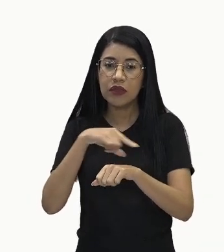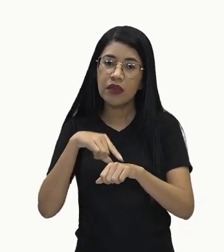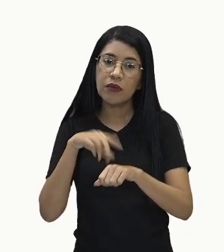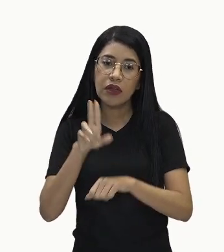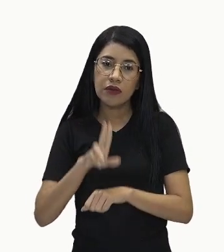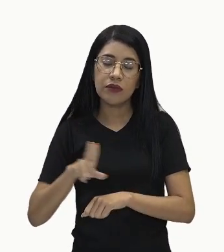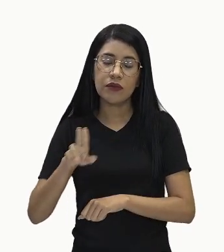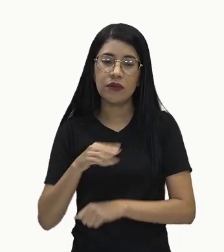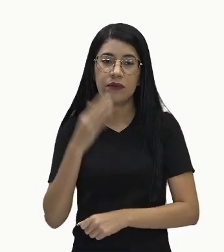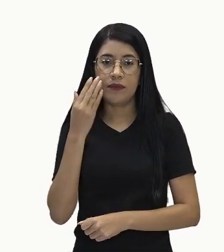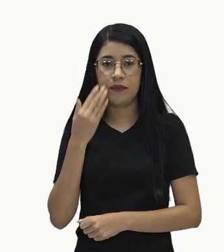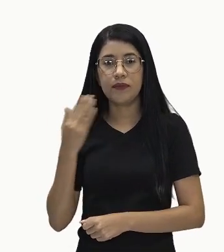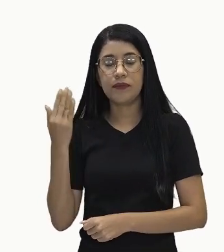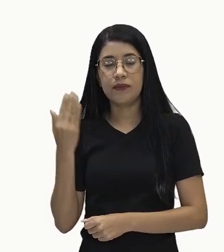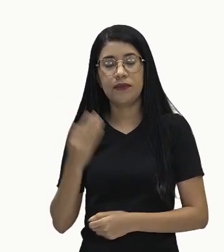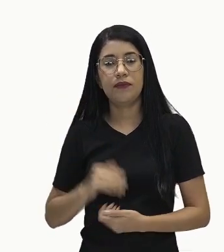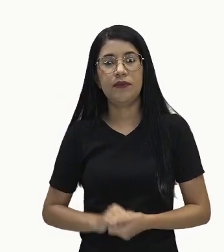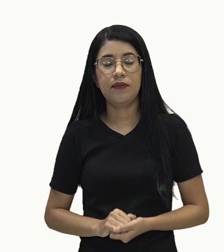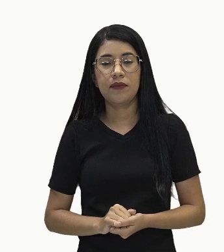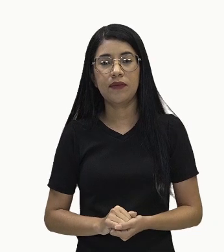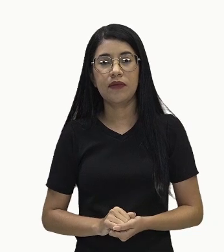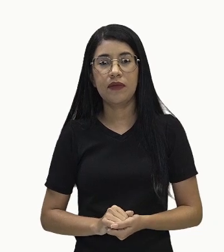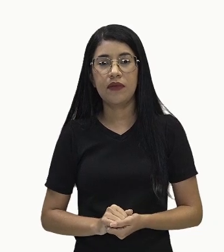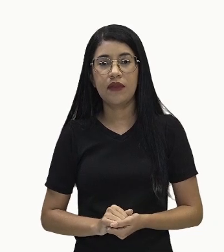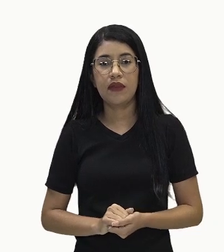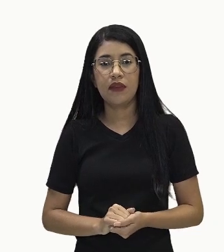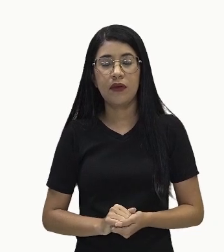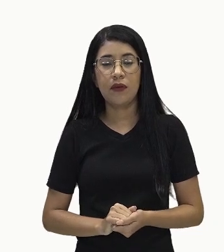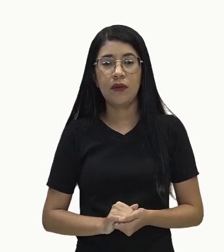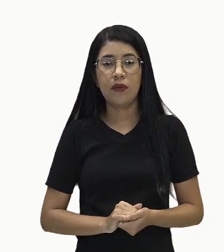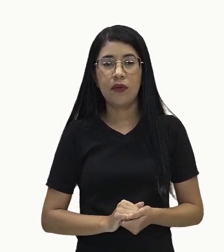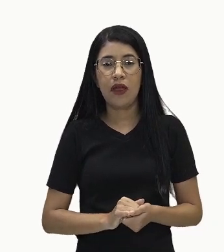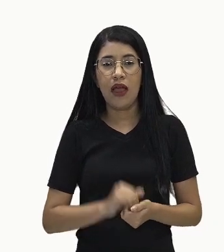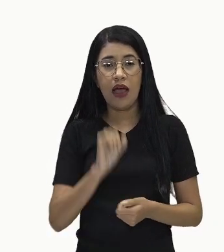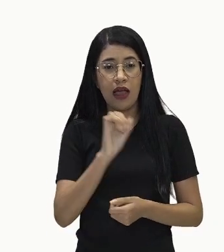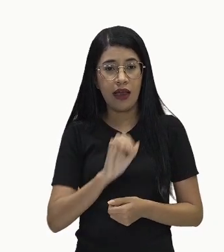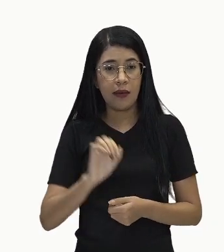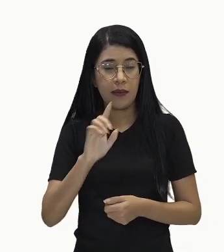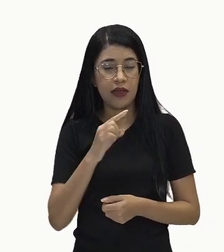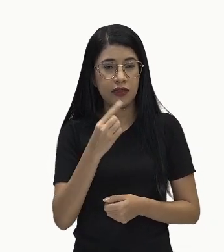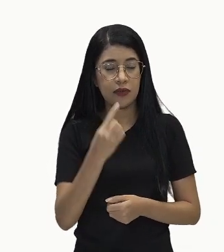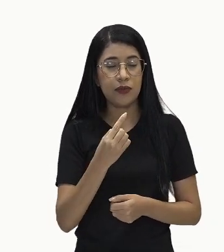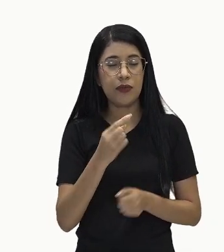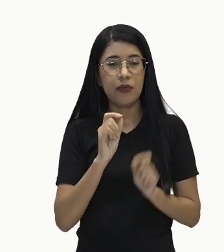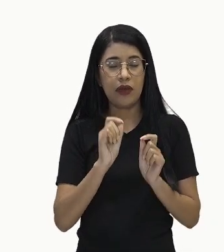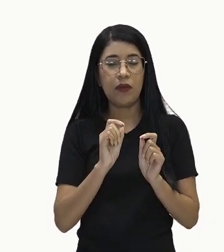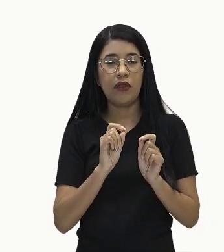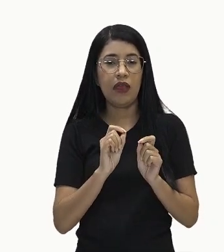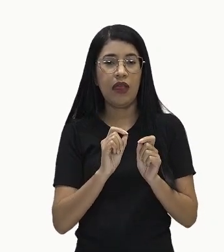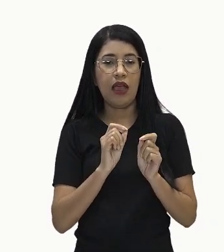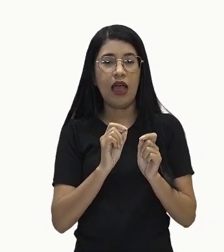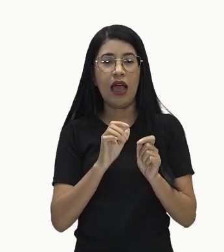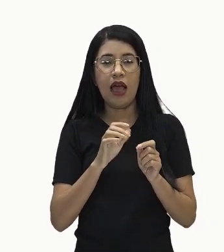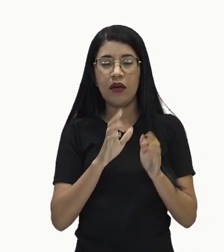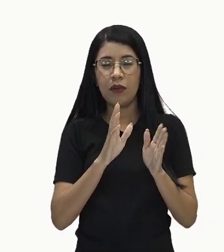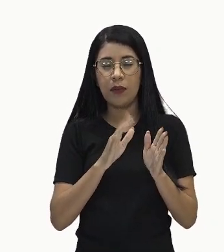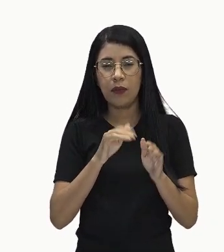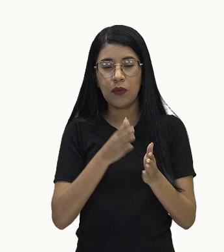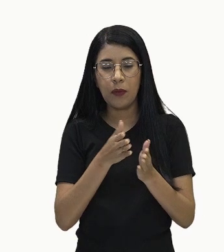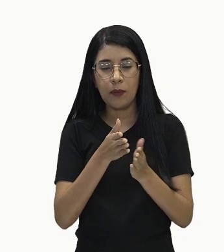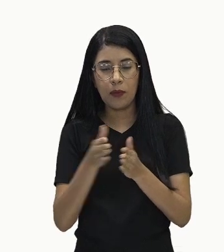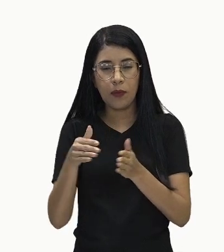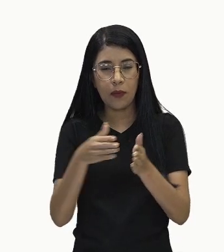a variabilidade do tempo, segundo o valor do desvio padrão. Então temos aqui,